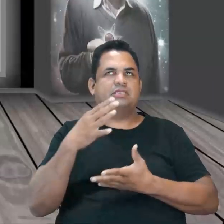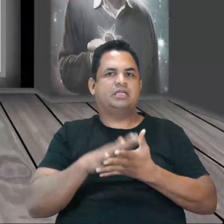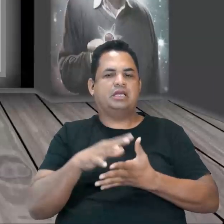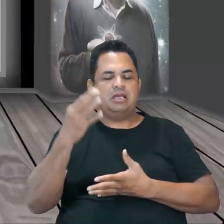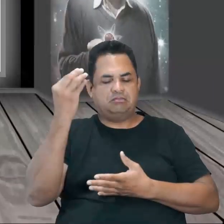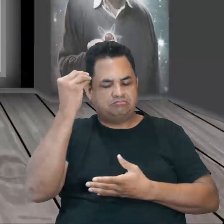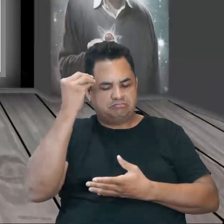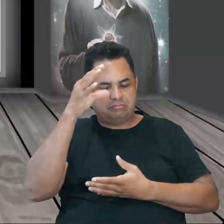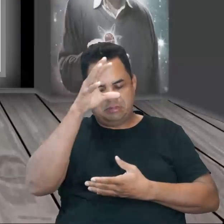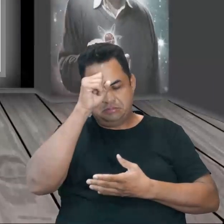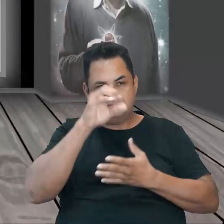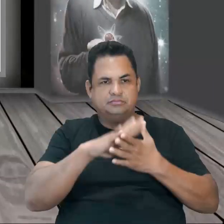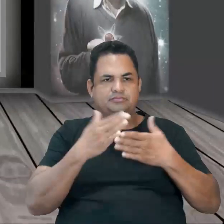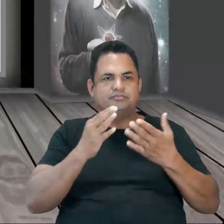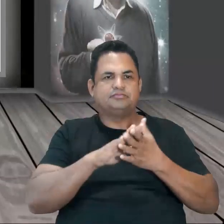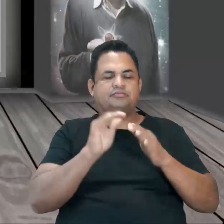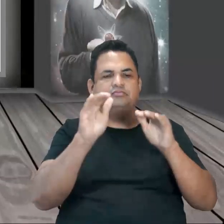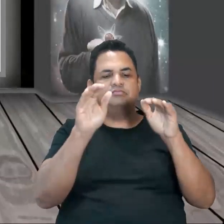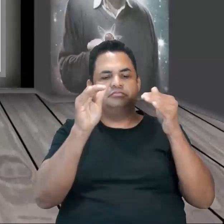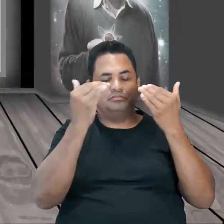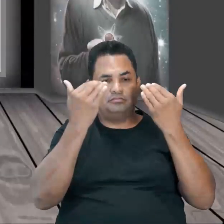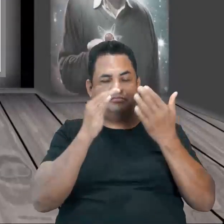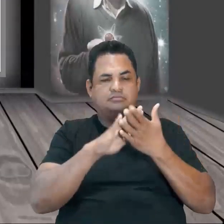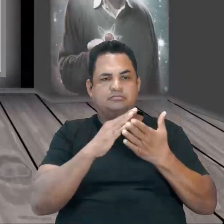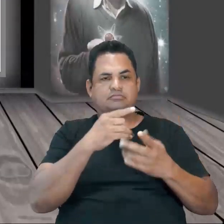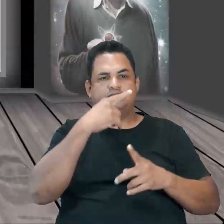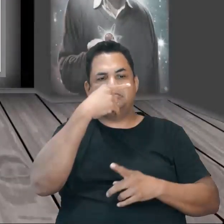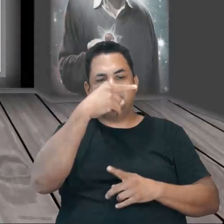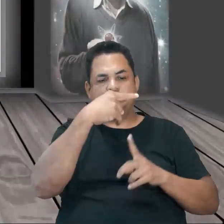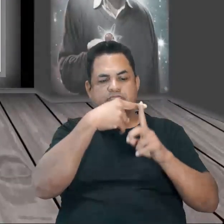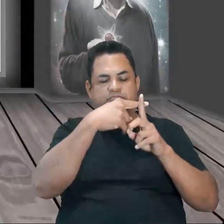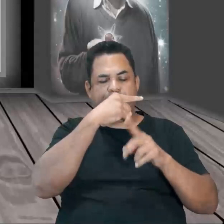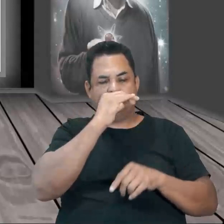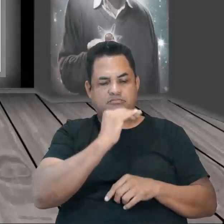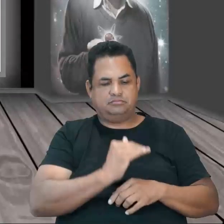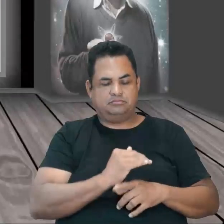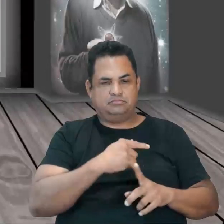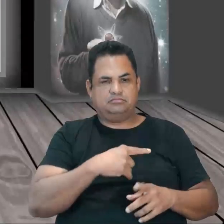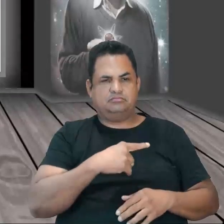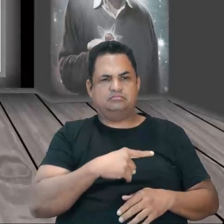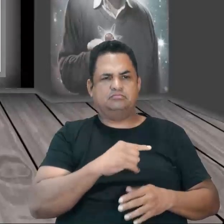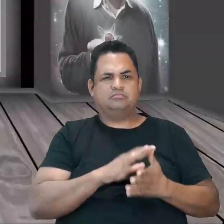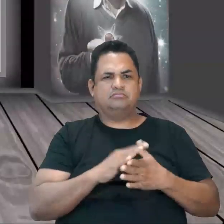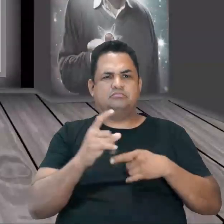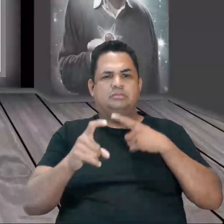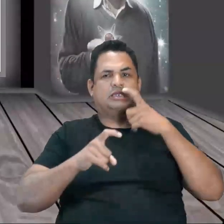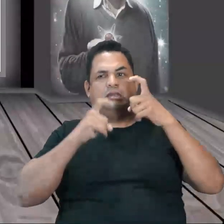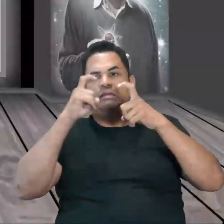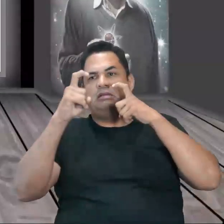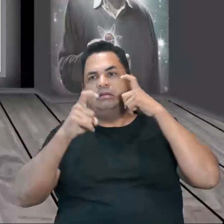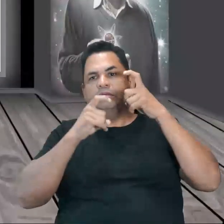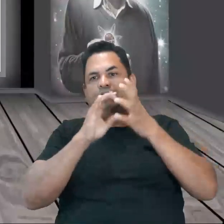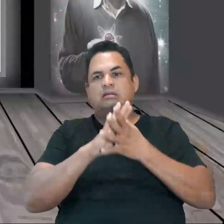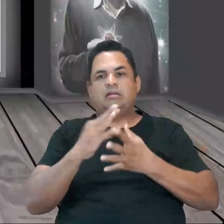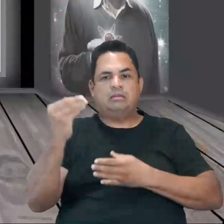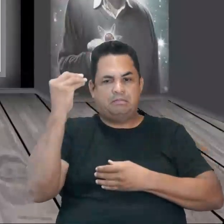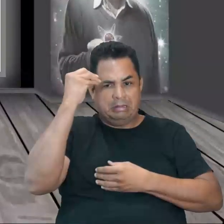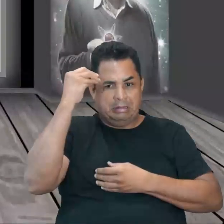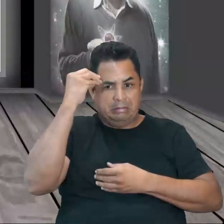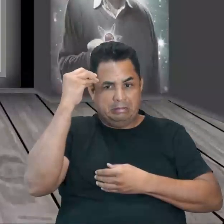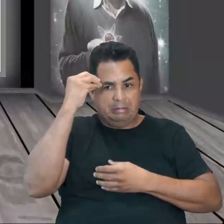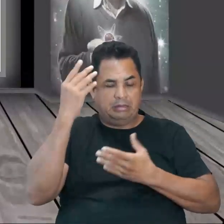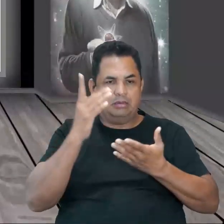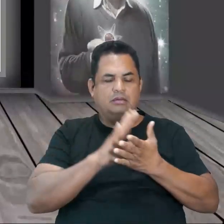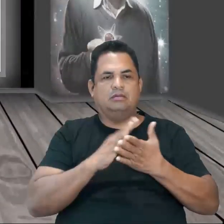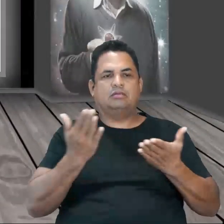só prestar atenção. Na parte de cima da tabela, positiva, a outra negativa. Né, Mac? Exatamente. Então não precisa ficar em pânico, querer decorar tudo, não. Só saber